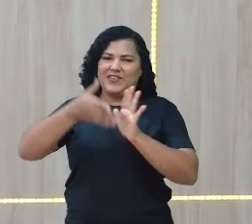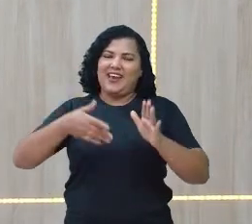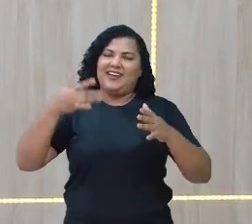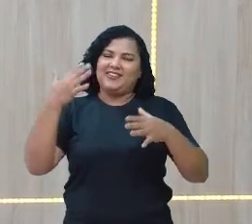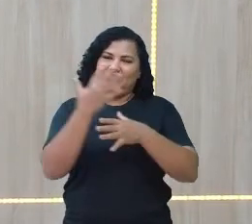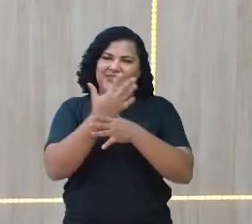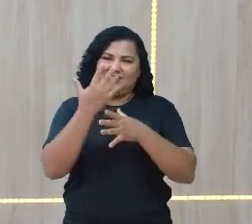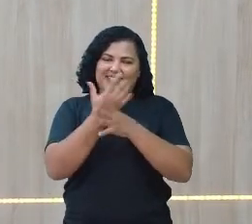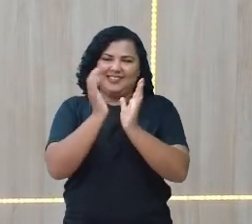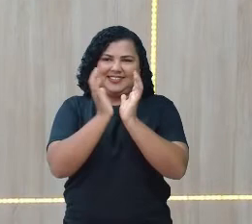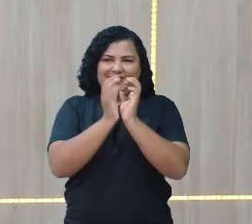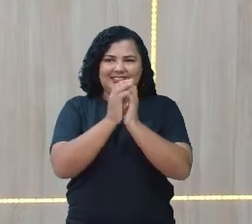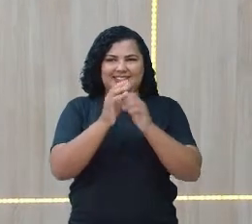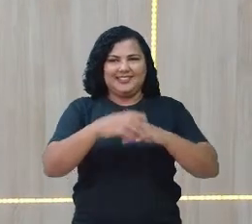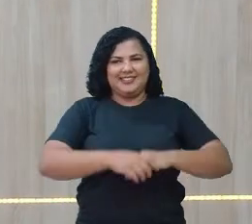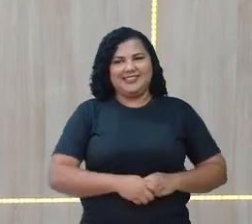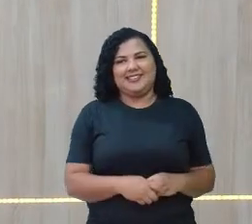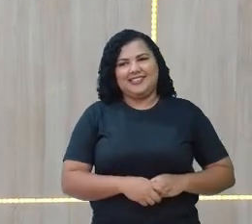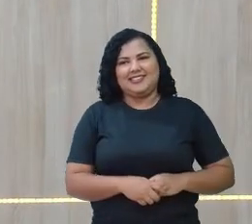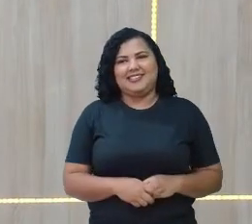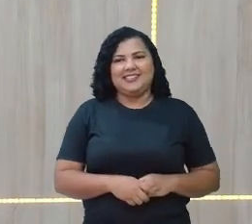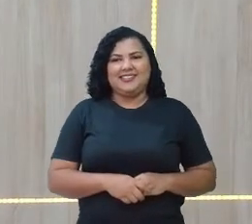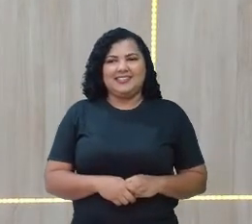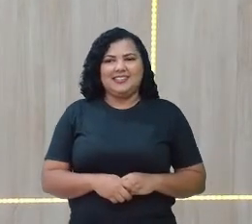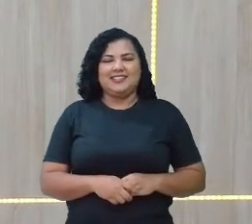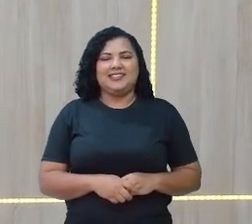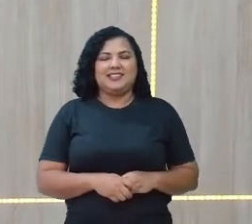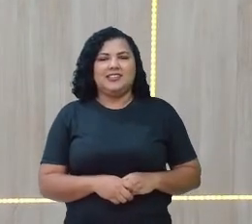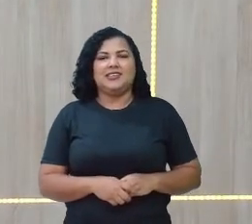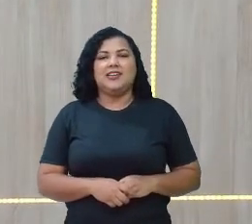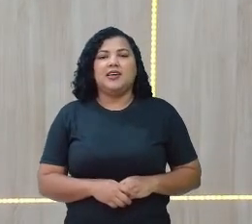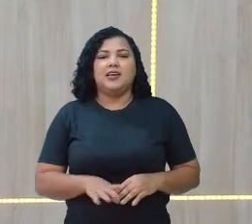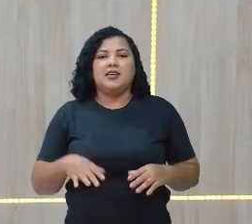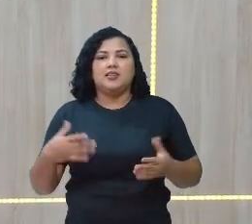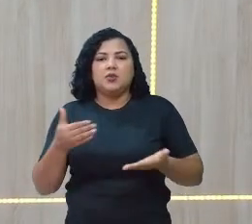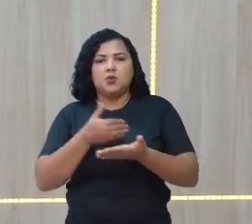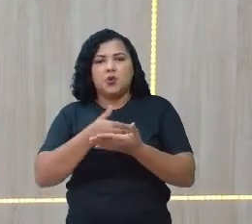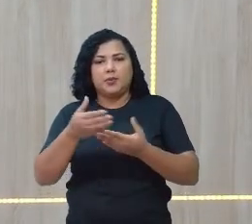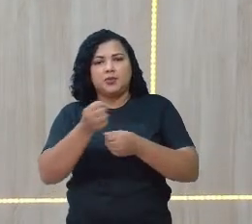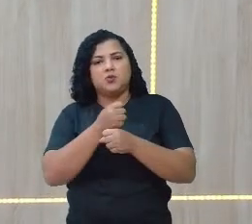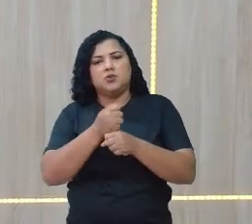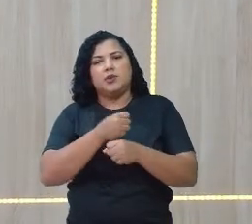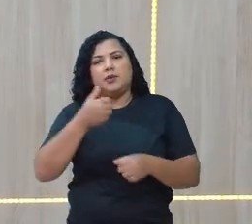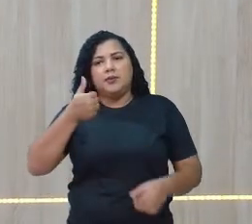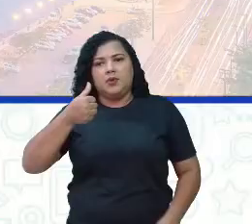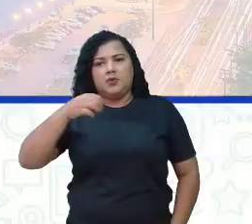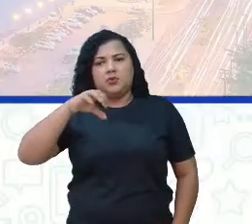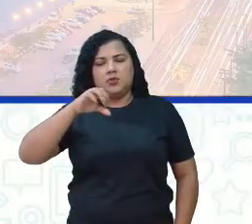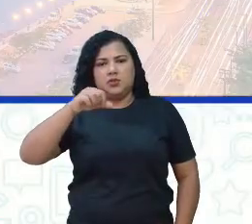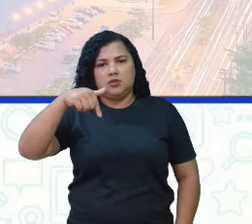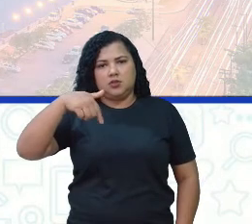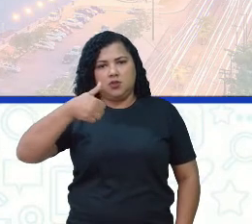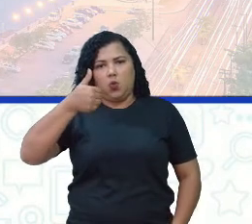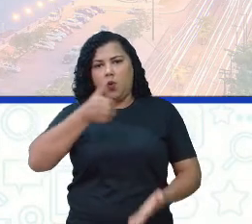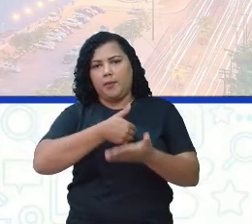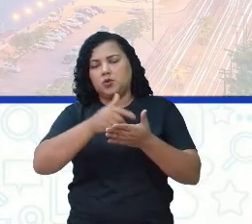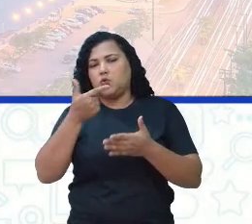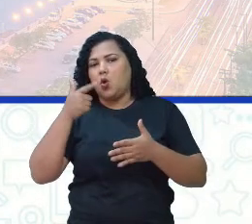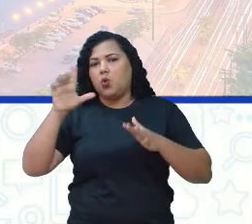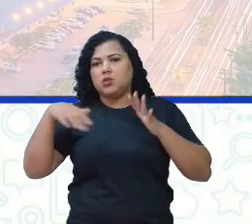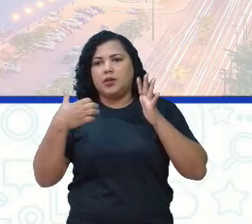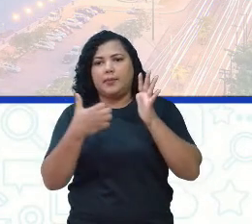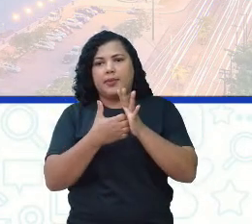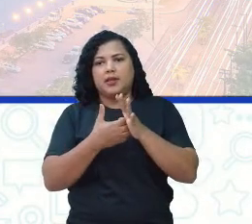do Recife. Bom, e aí, a partir de 1871, surgiu uma outra empresa, né, aí no caso a Pernambuco